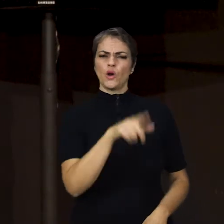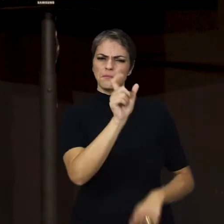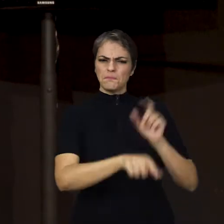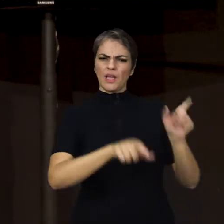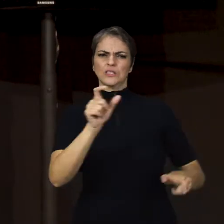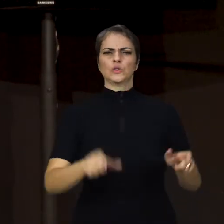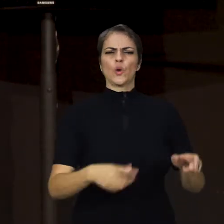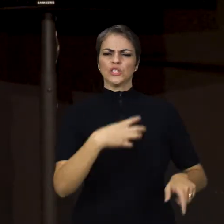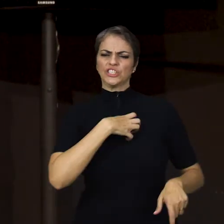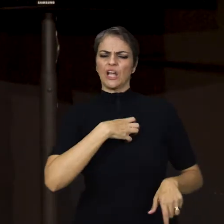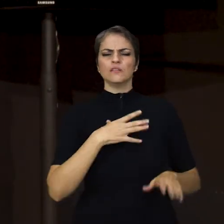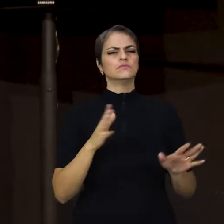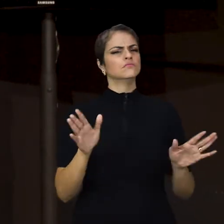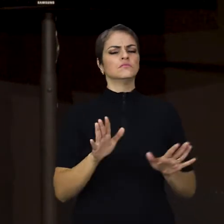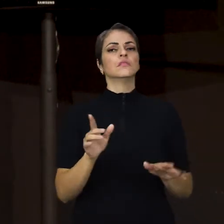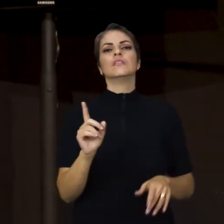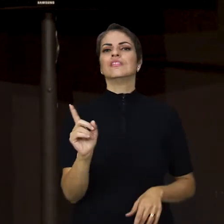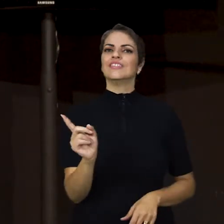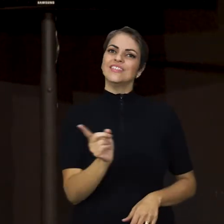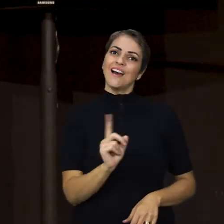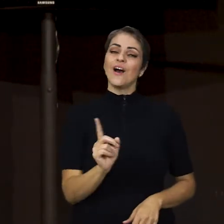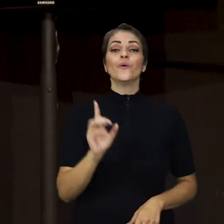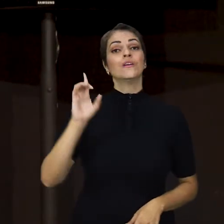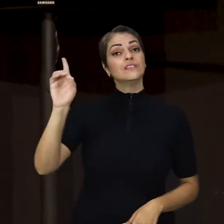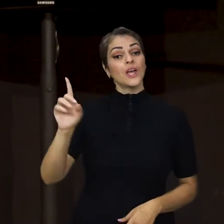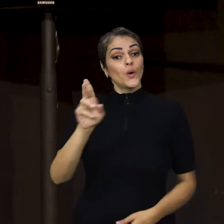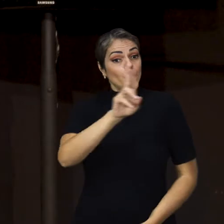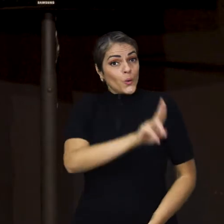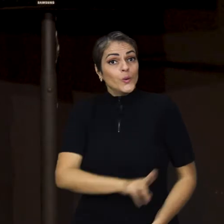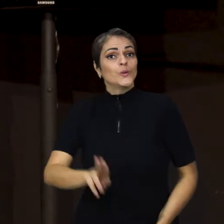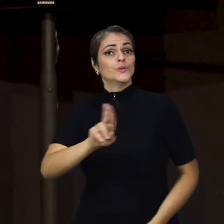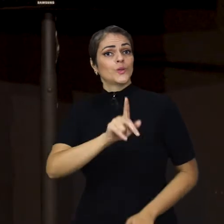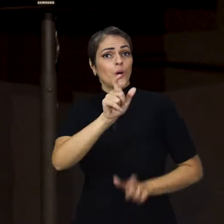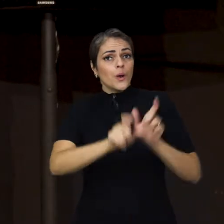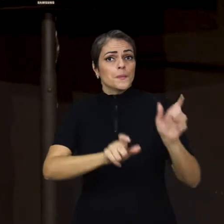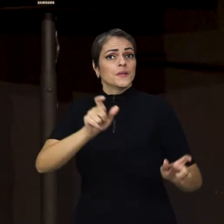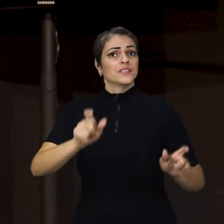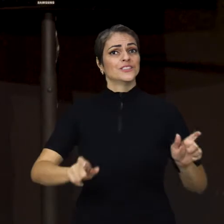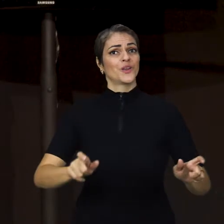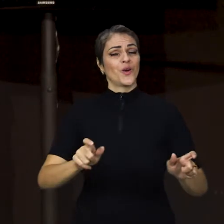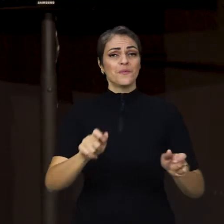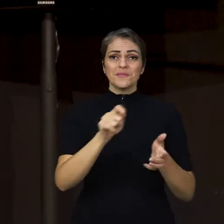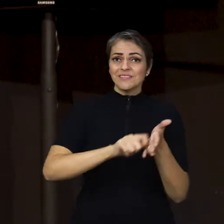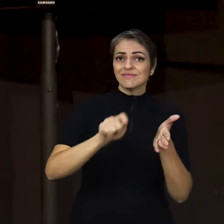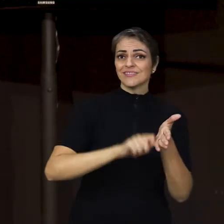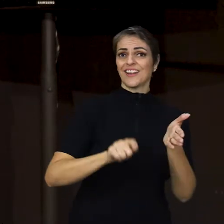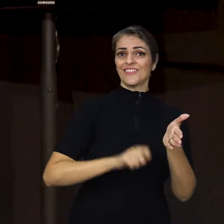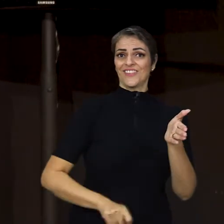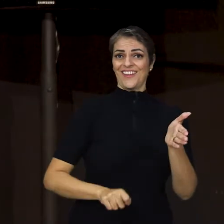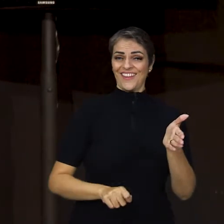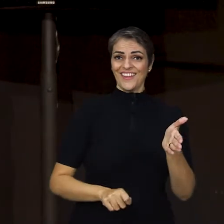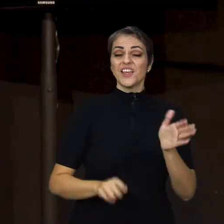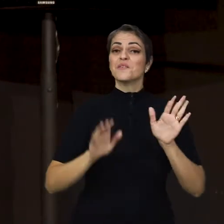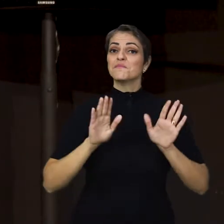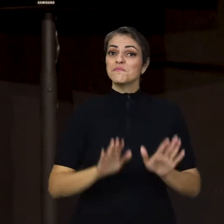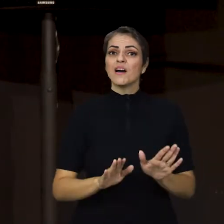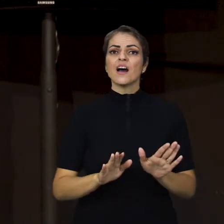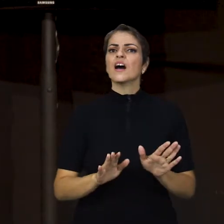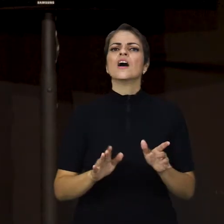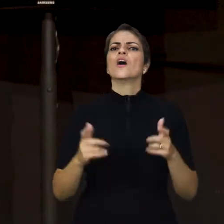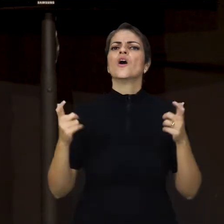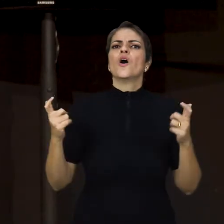das Escrituras, ele os usou para que o texto bíblico fosse formado, mas a origem